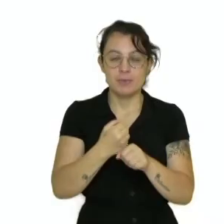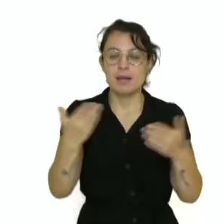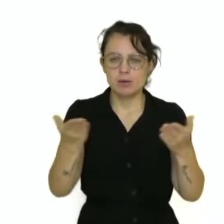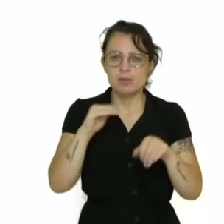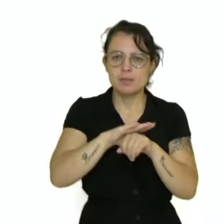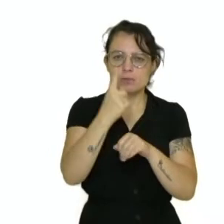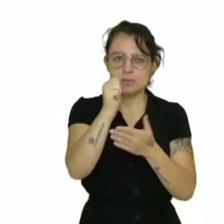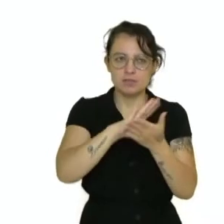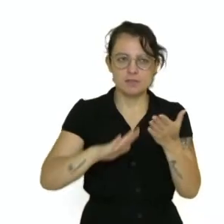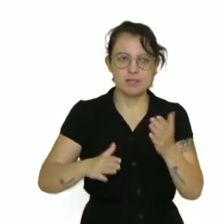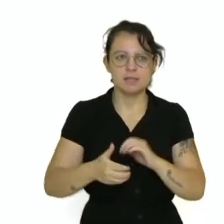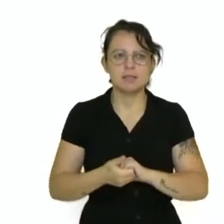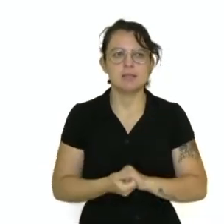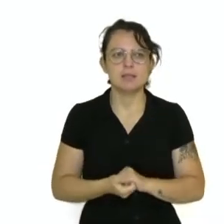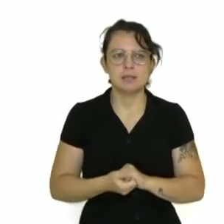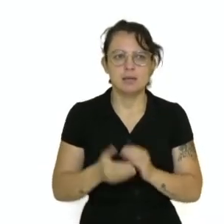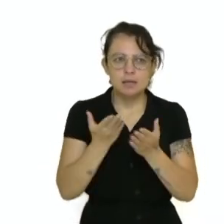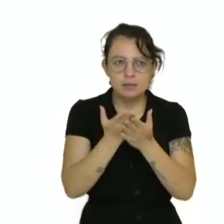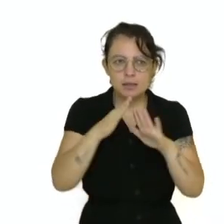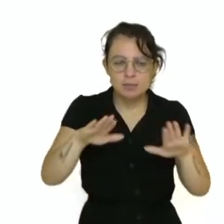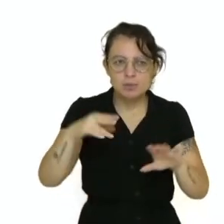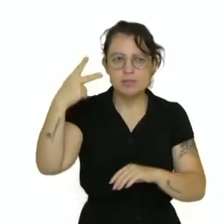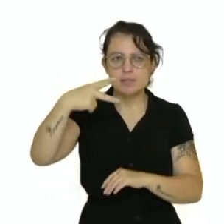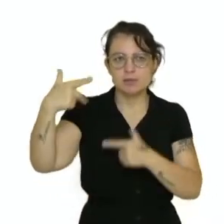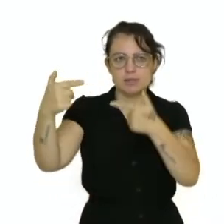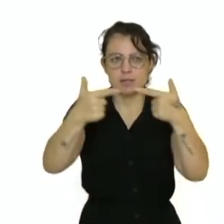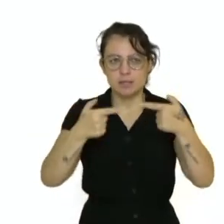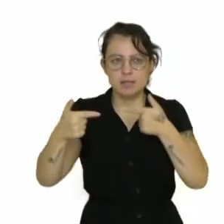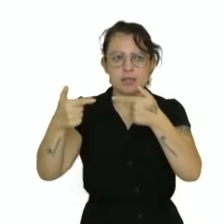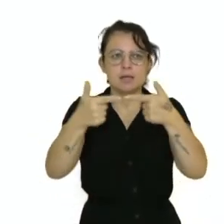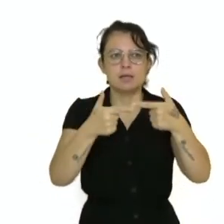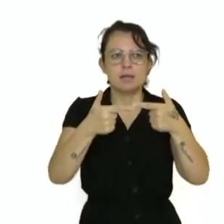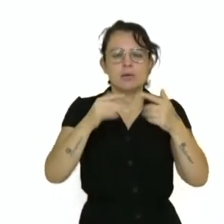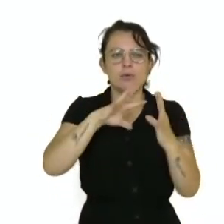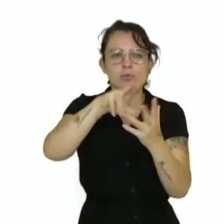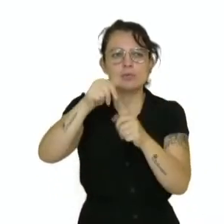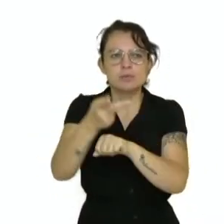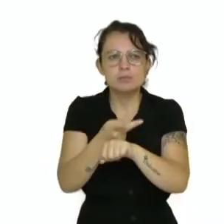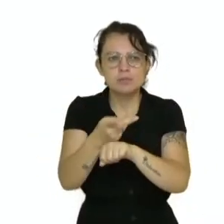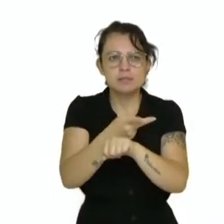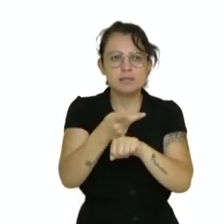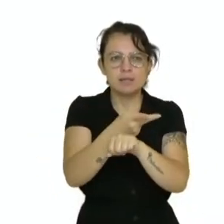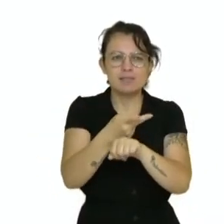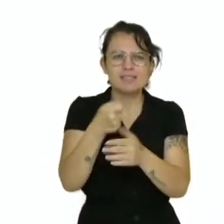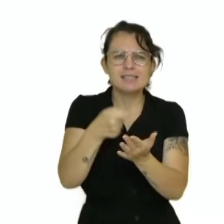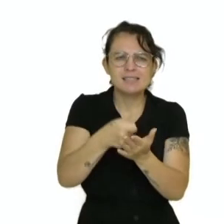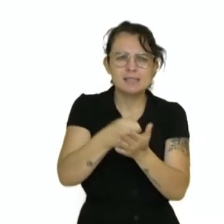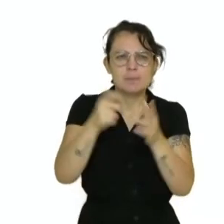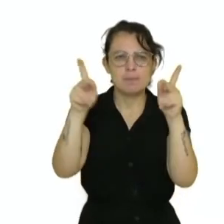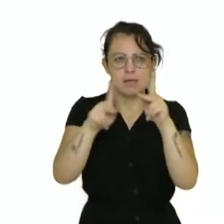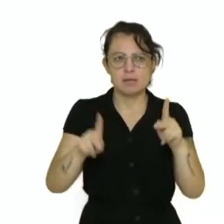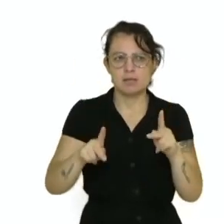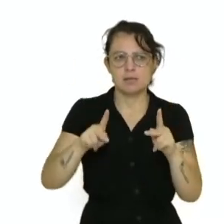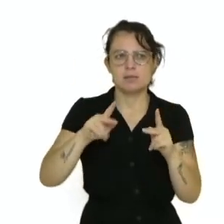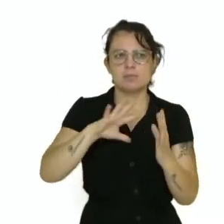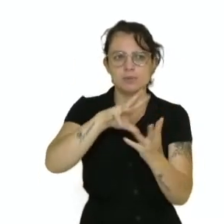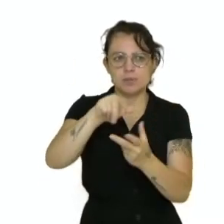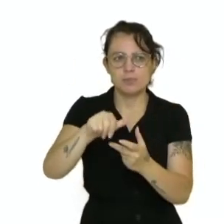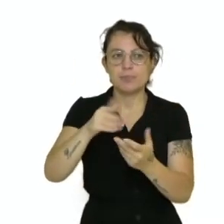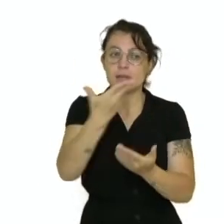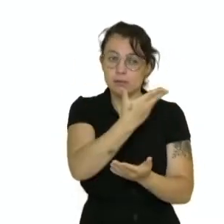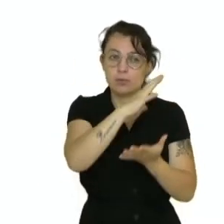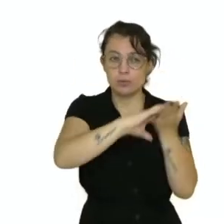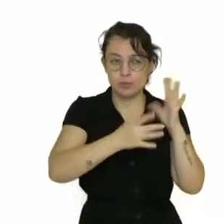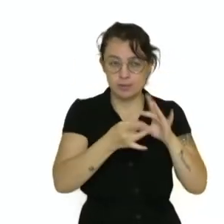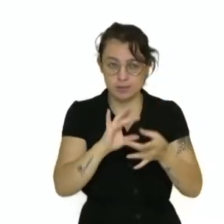atividade. Após o fim da Segunda Guerra Mundial, o mundo buscava criar instituições que garantissem a paz mundial. Nesse contexto surgiu